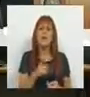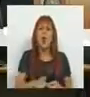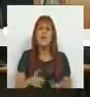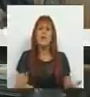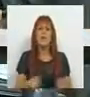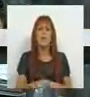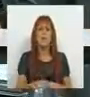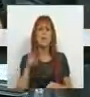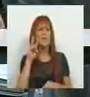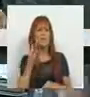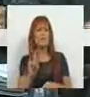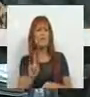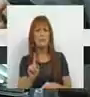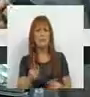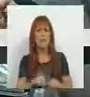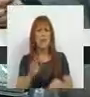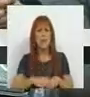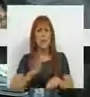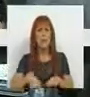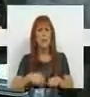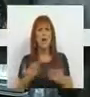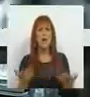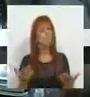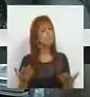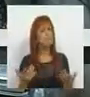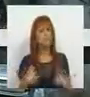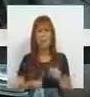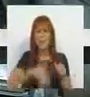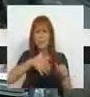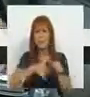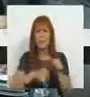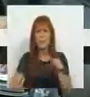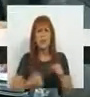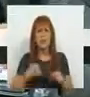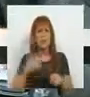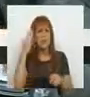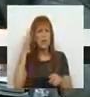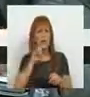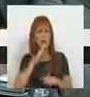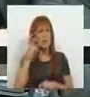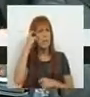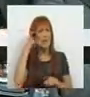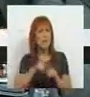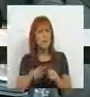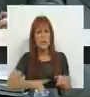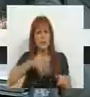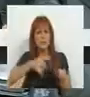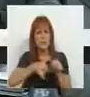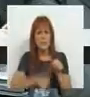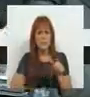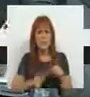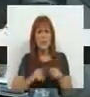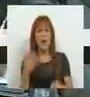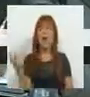daquilo que observei relativamente a uma intervenção que eu poderia considerar, poderíamos considerar como uma